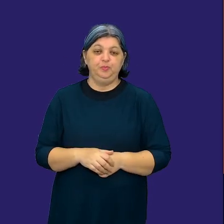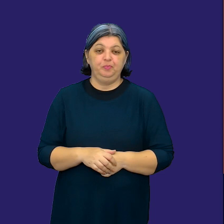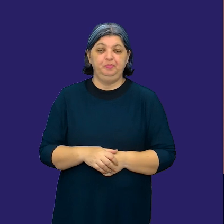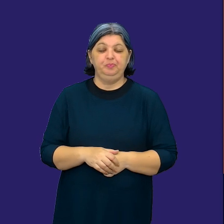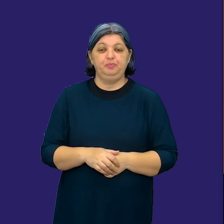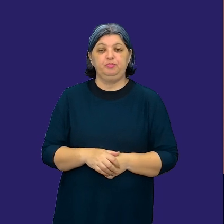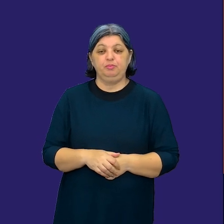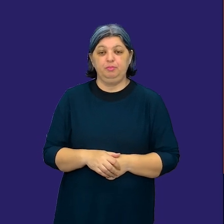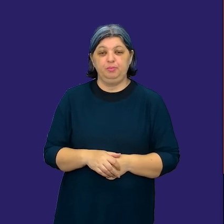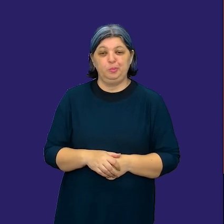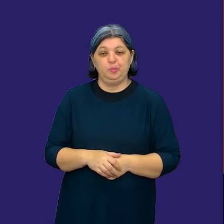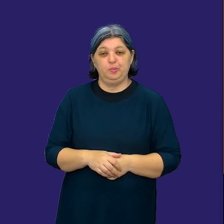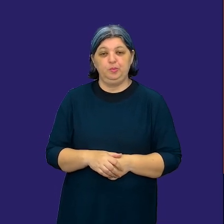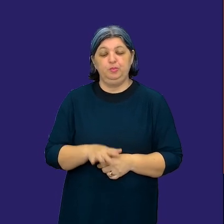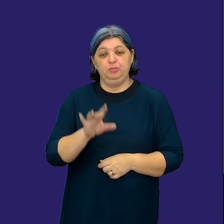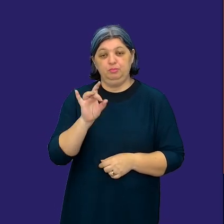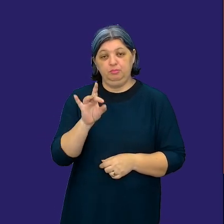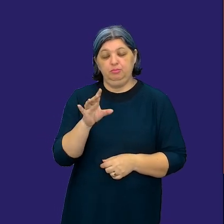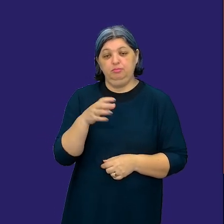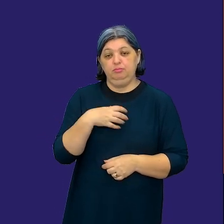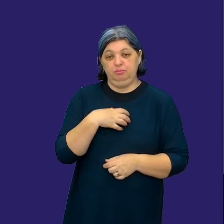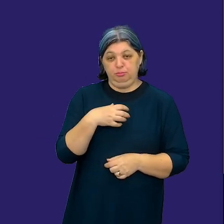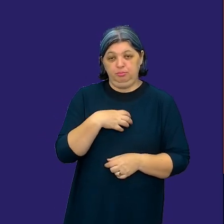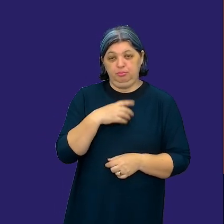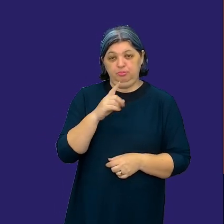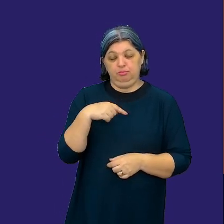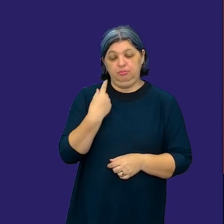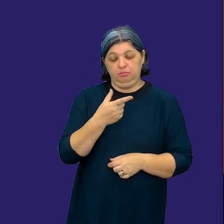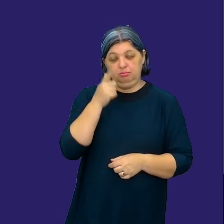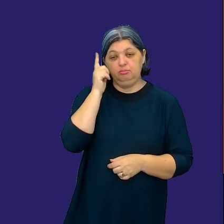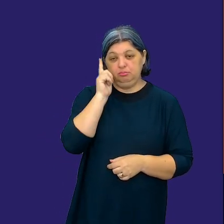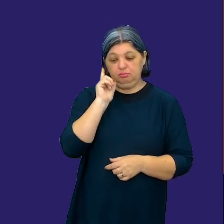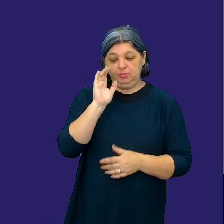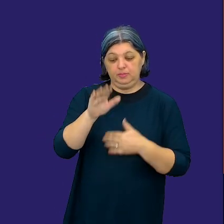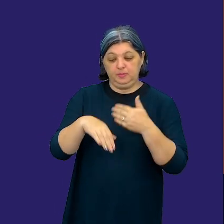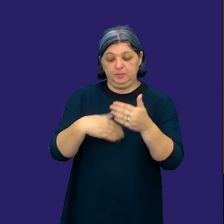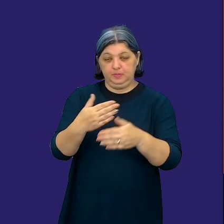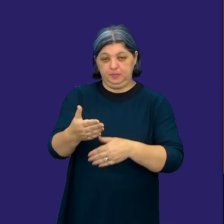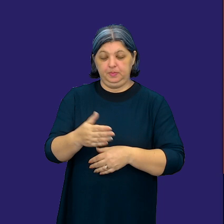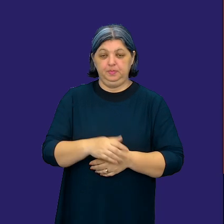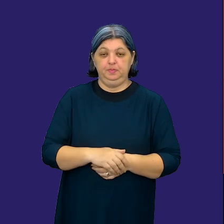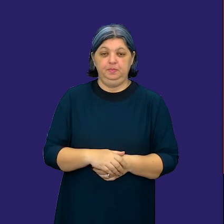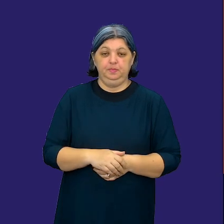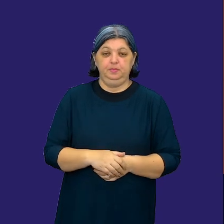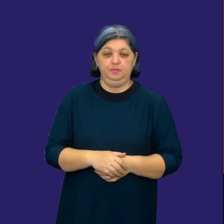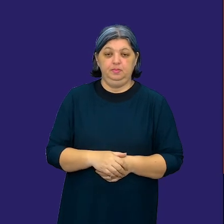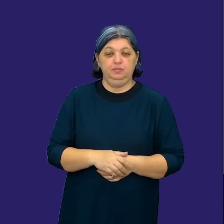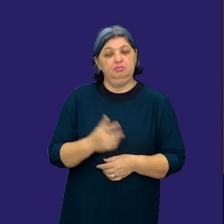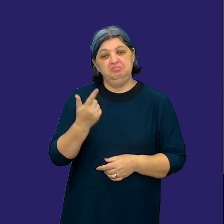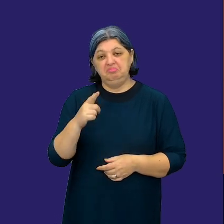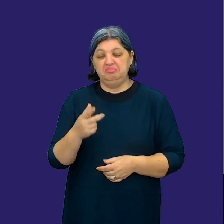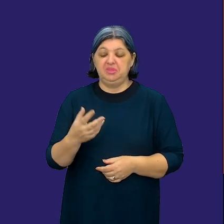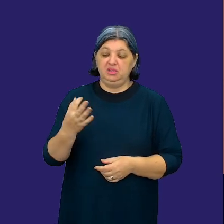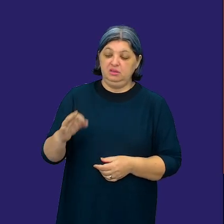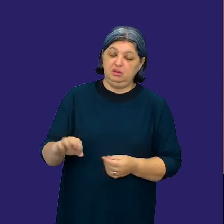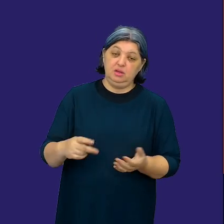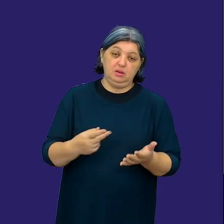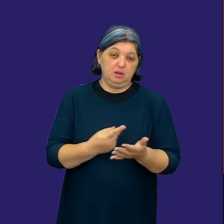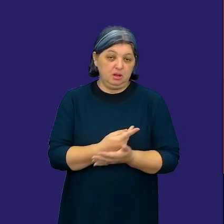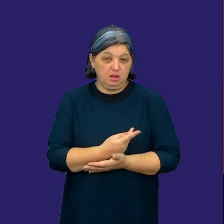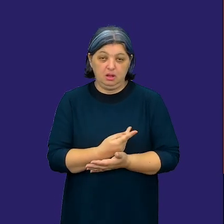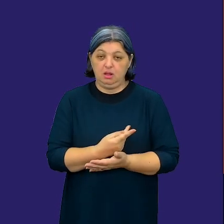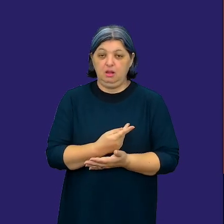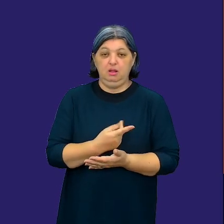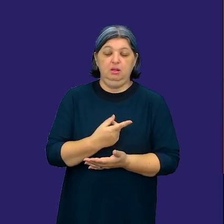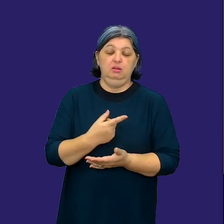porque eu entendo que só dessa maneira a gente consegue caminhar tá bem e aí é óbvio não tem certo não tem errado